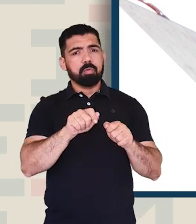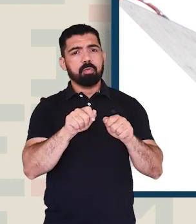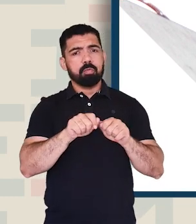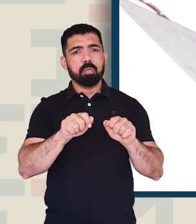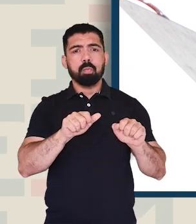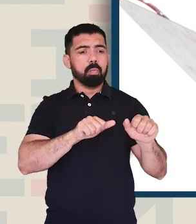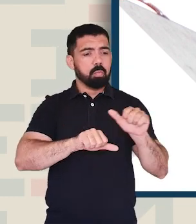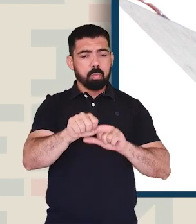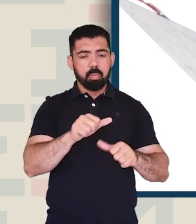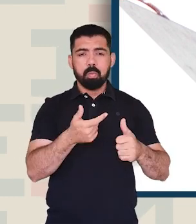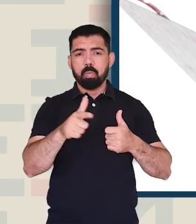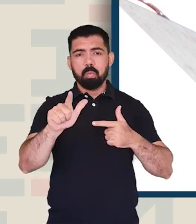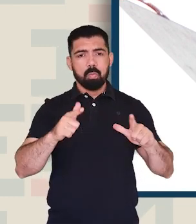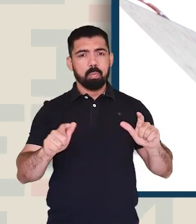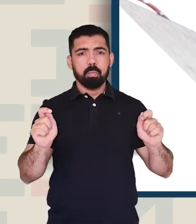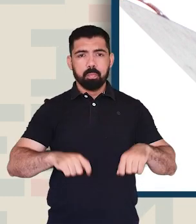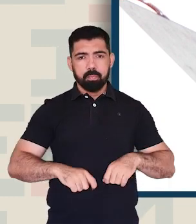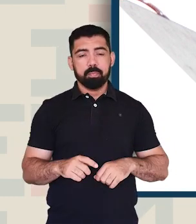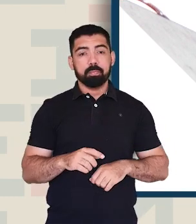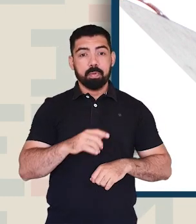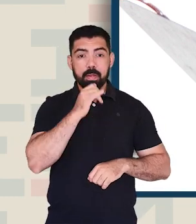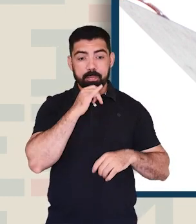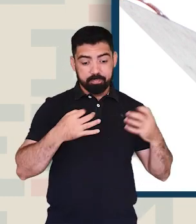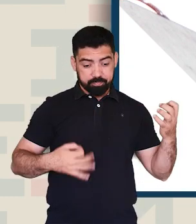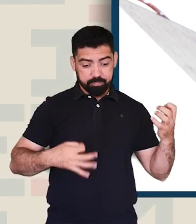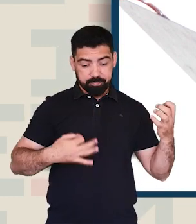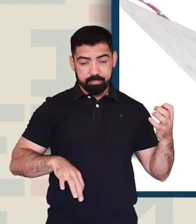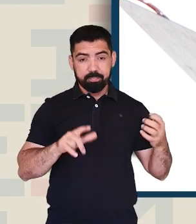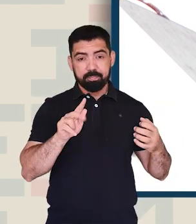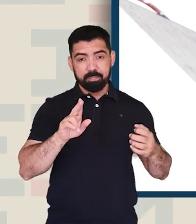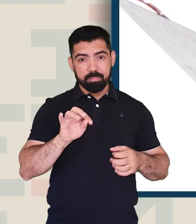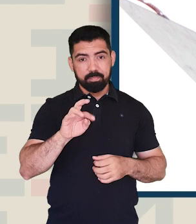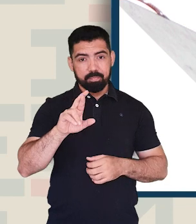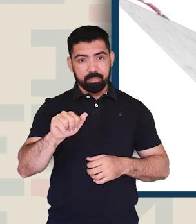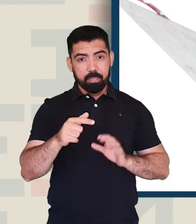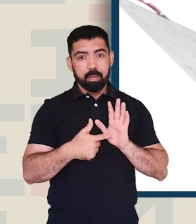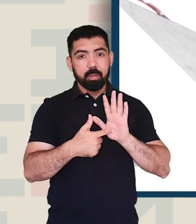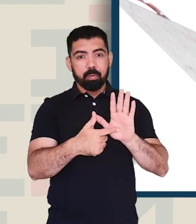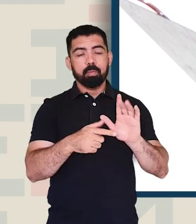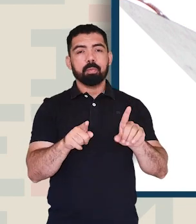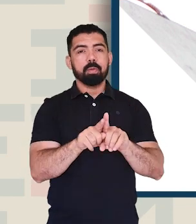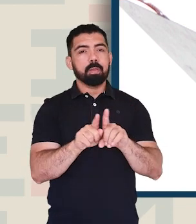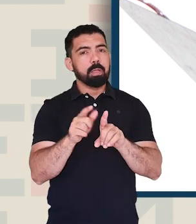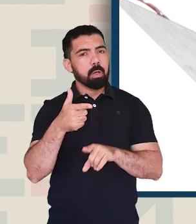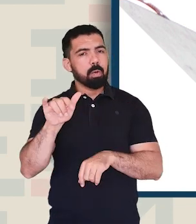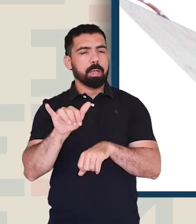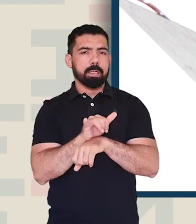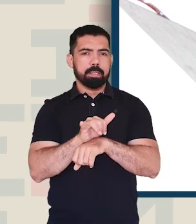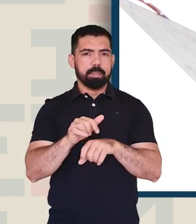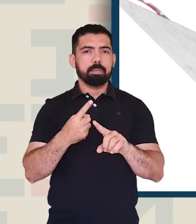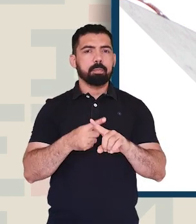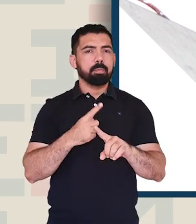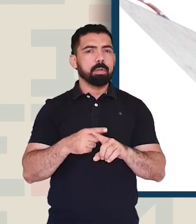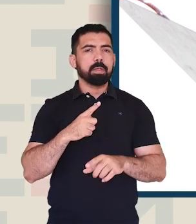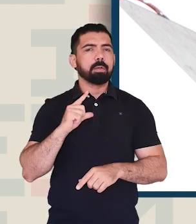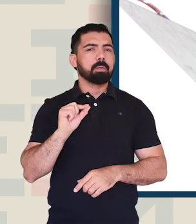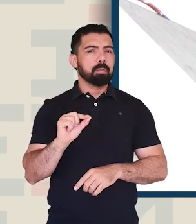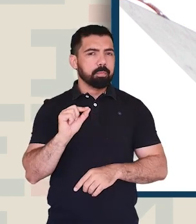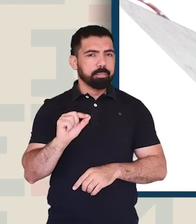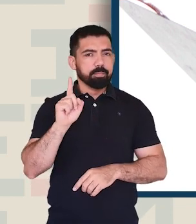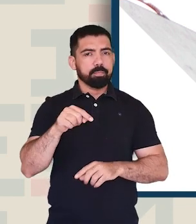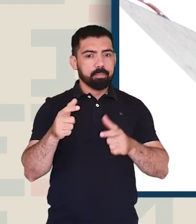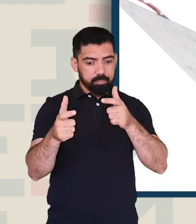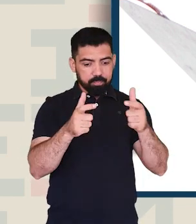essa progressão em qualquer tonalidade. E aqui na guitarra, já a gente vai ver, ainda tem a manha, porque a gente tem